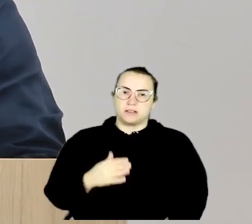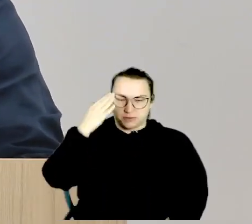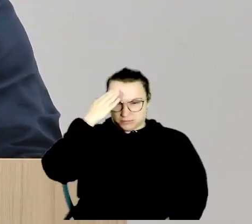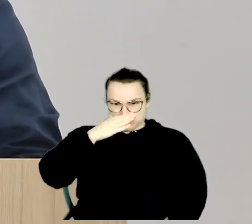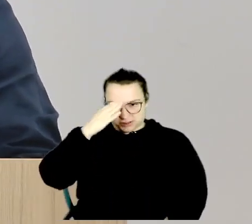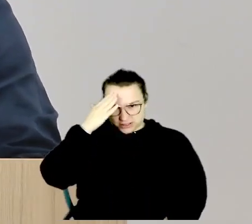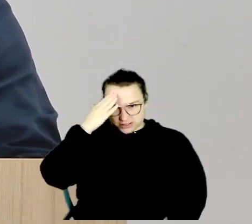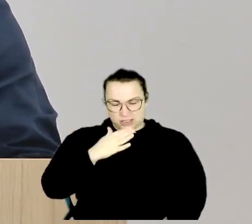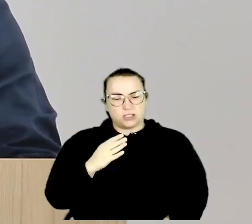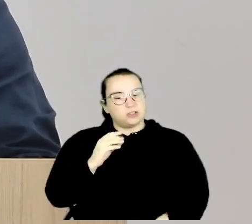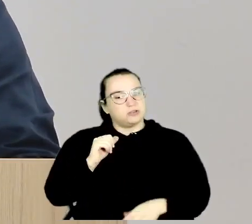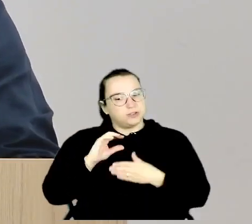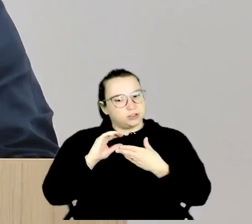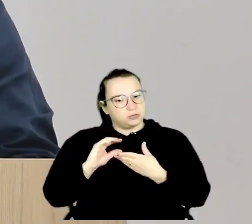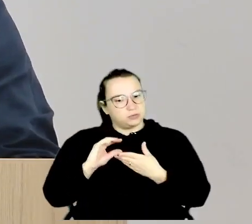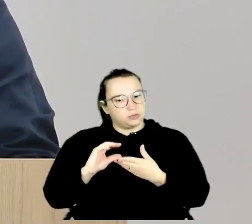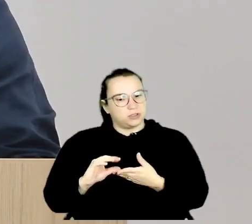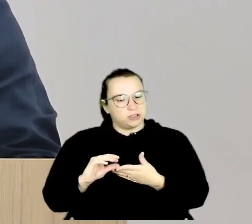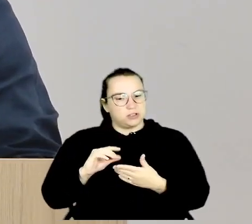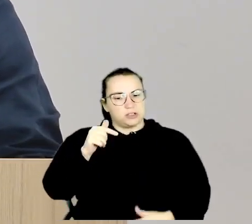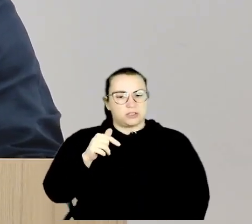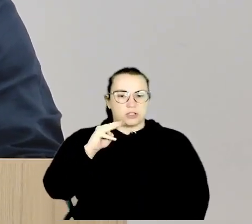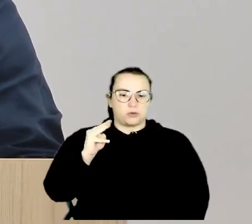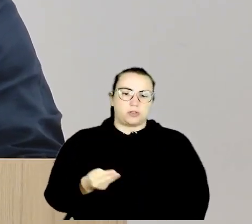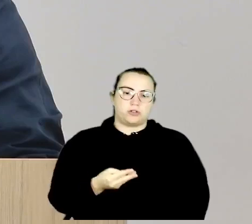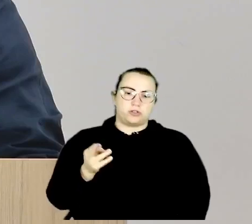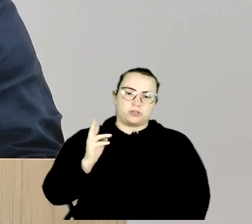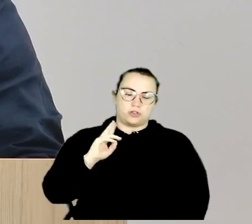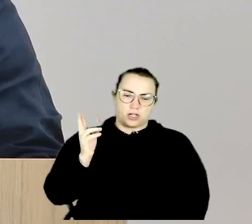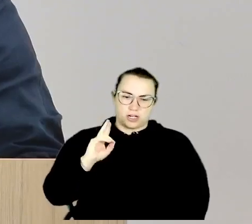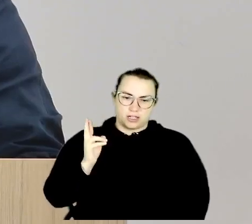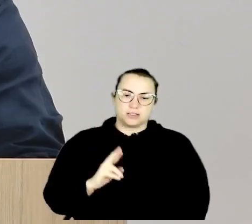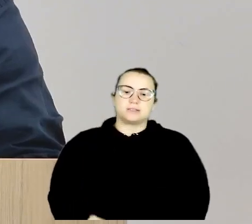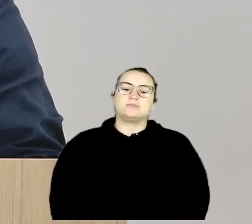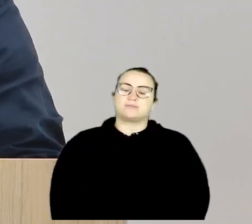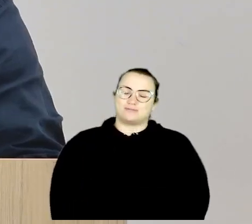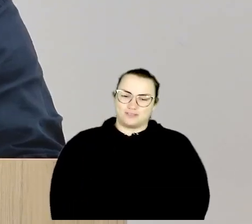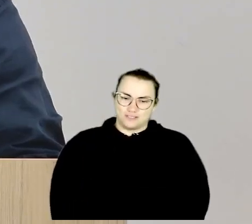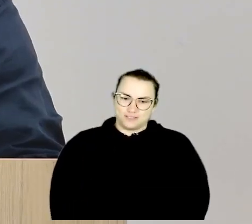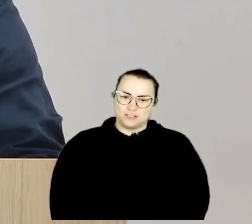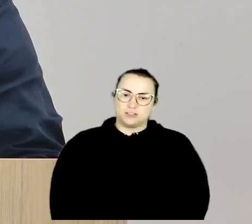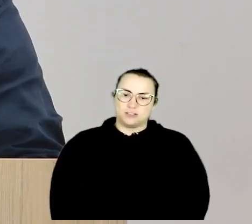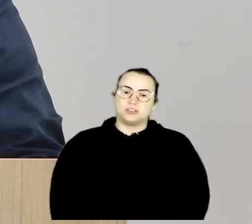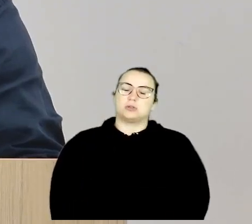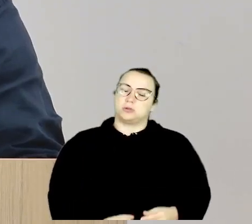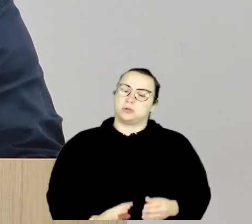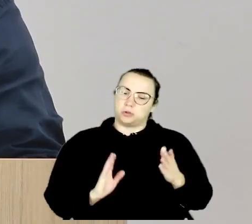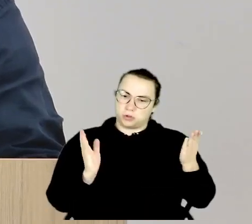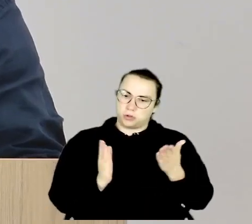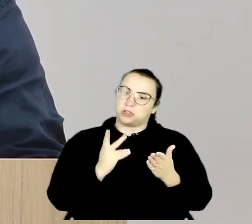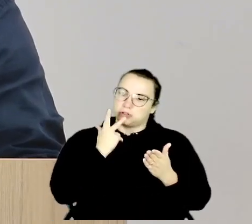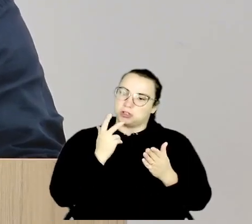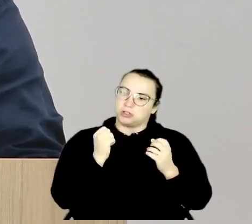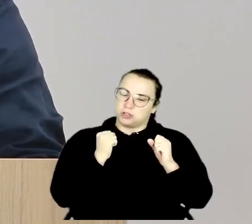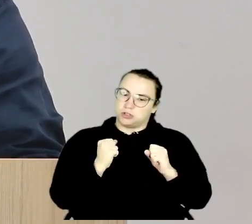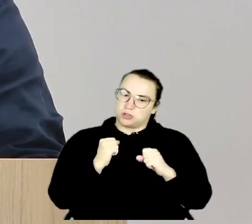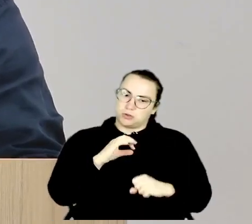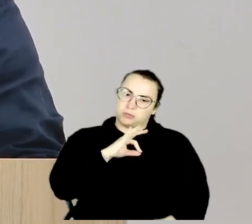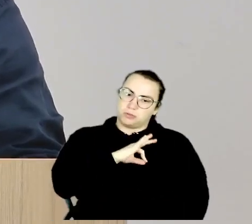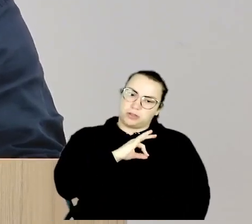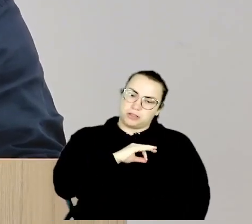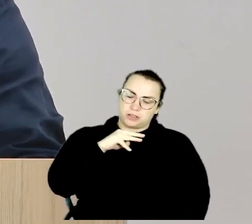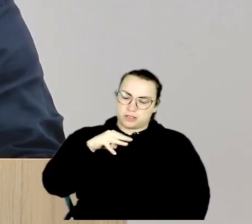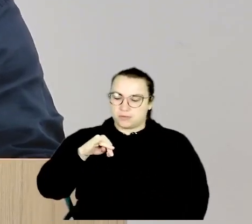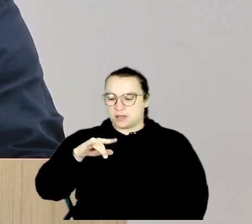investimento que foi feito aqui de R 7 milhões deais né E hoje então nós podemos dizer que tanto a polícia militar como a